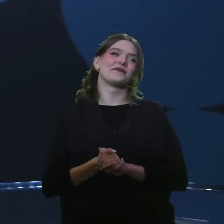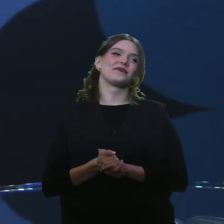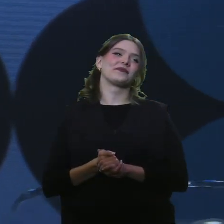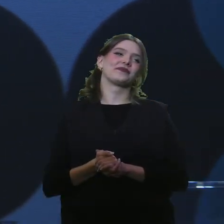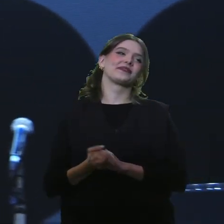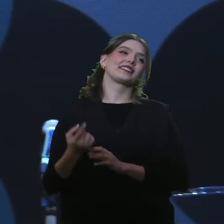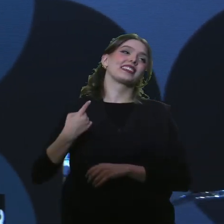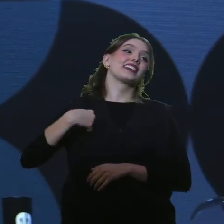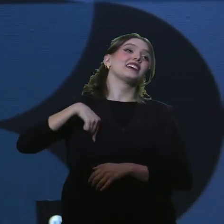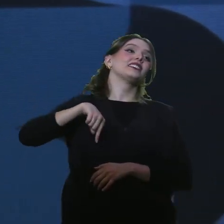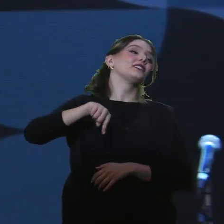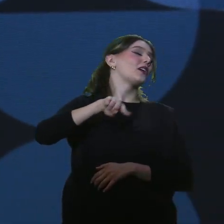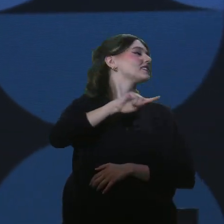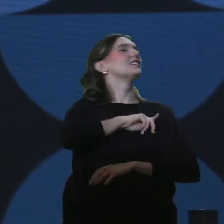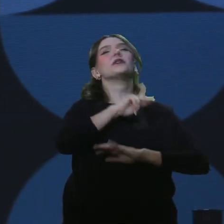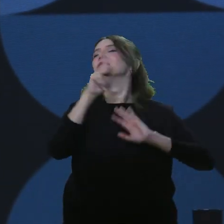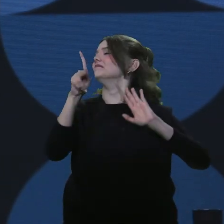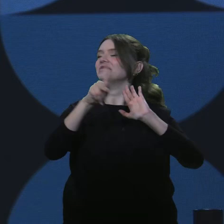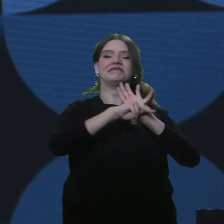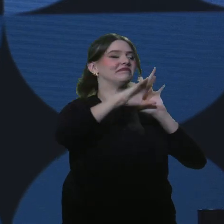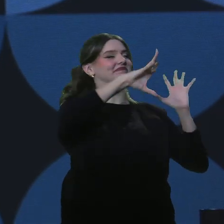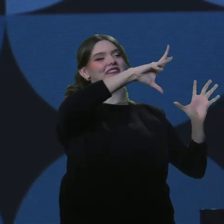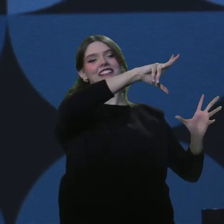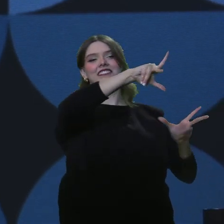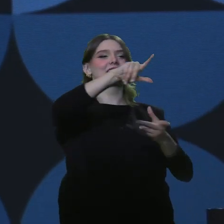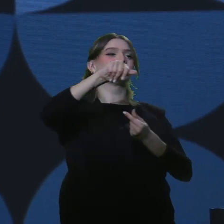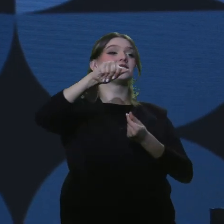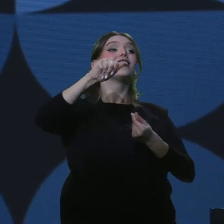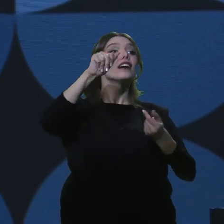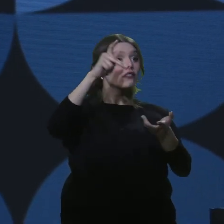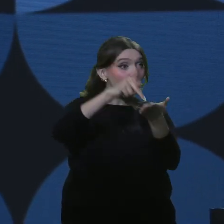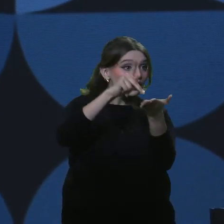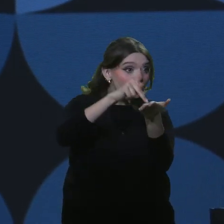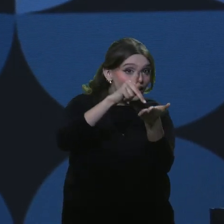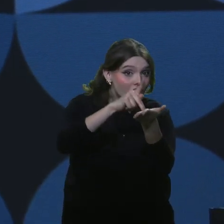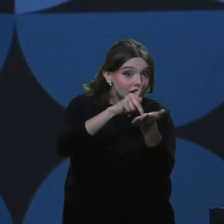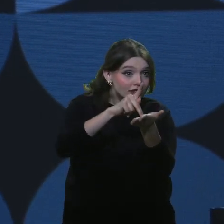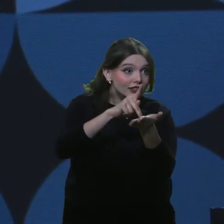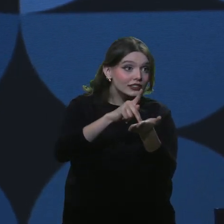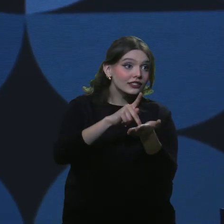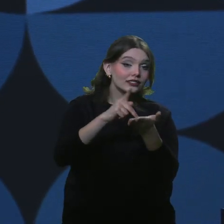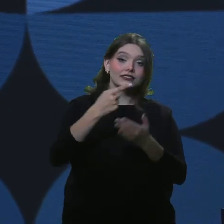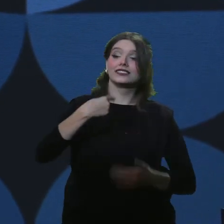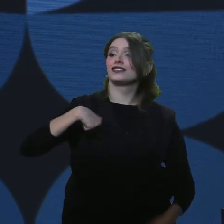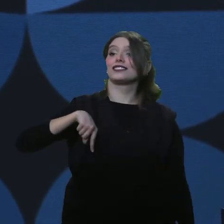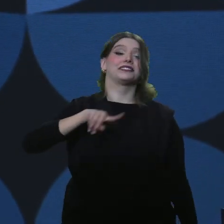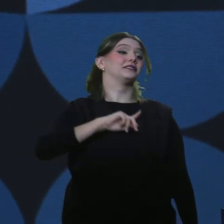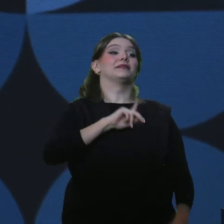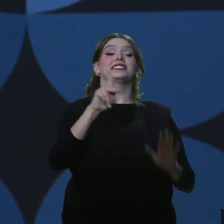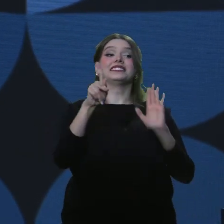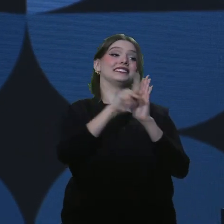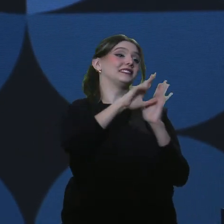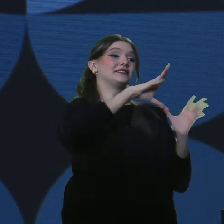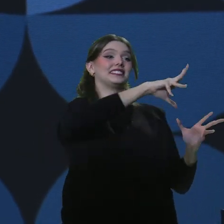Nós somos extraterrestres, meu irmão. Verdade. Nós não somos desse mundo.